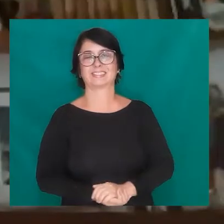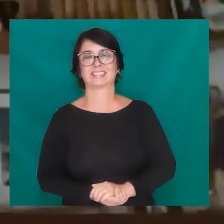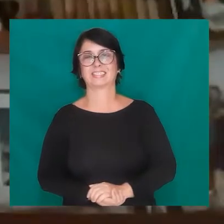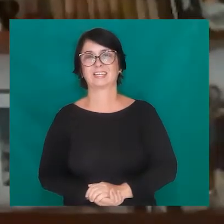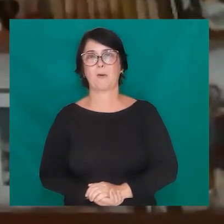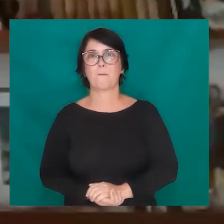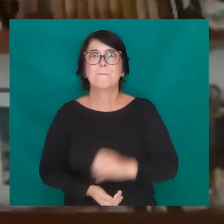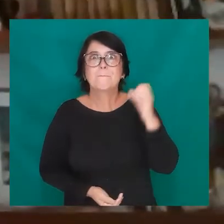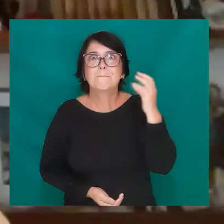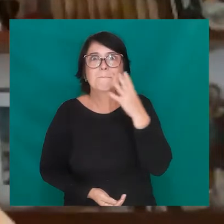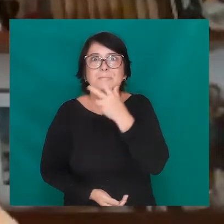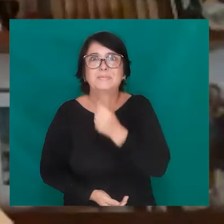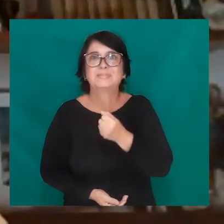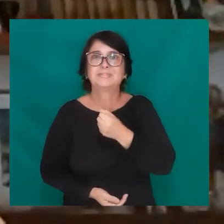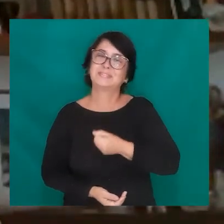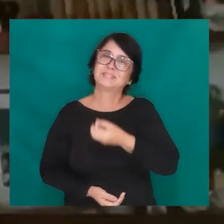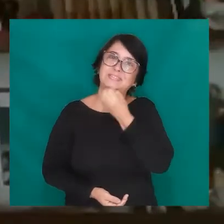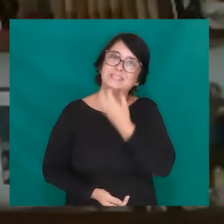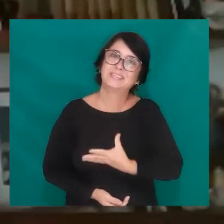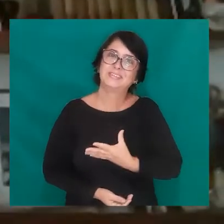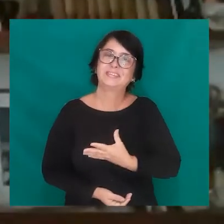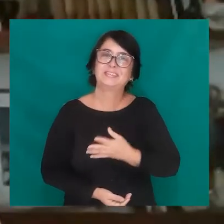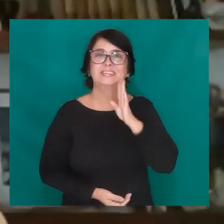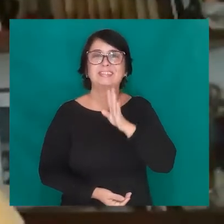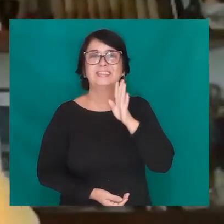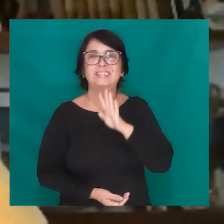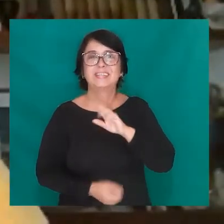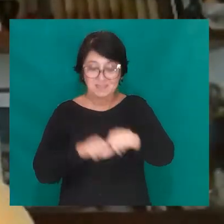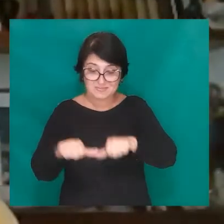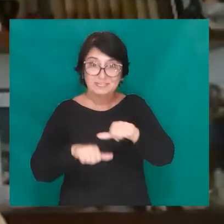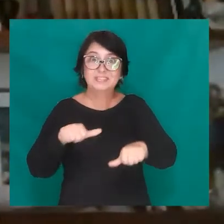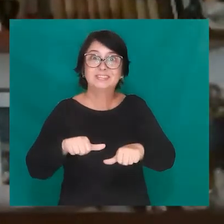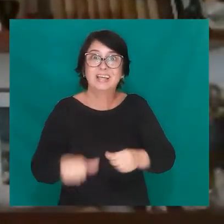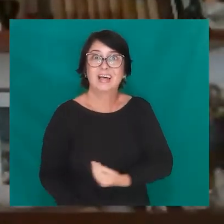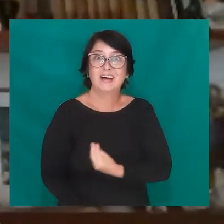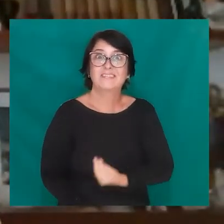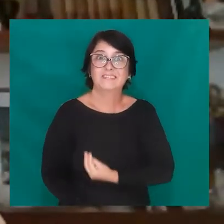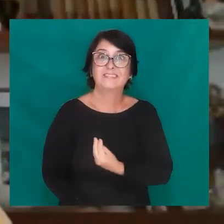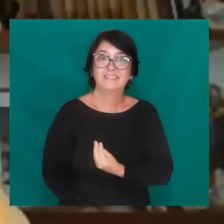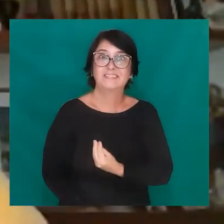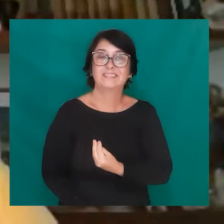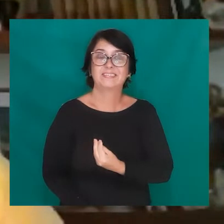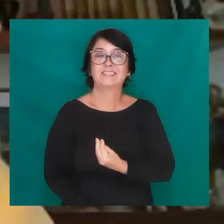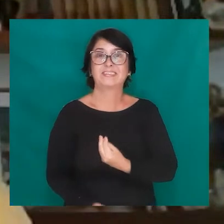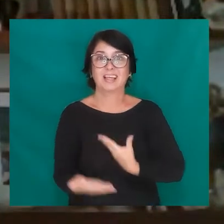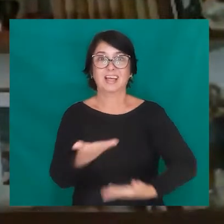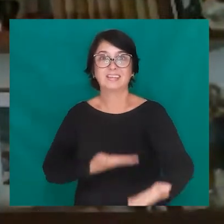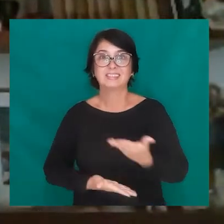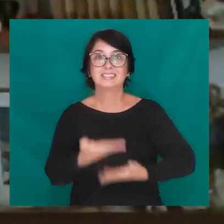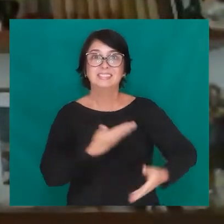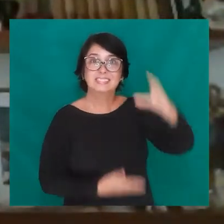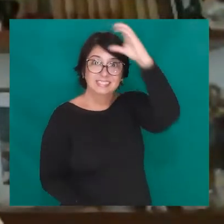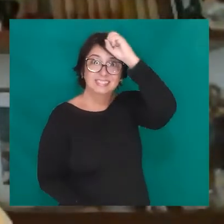Meu Deus do céu, que beleza, né? Que história, né? Como isso muda e faz girar realmente toda essa relação com o aprendizado,